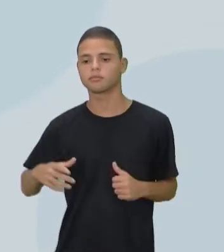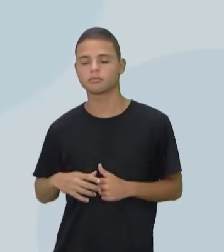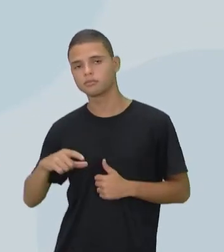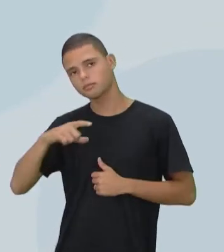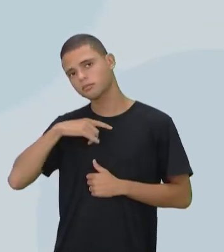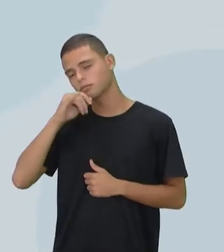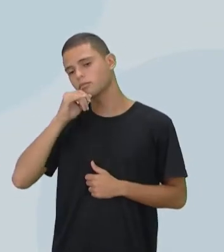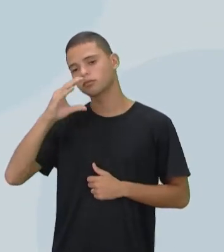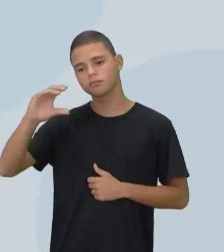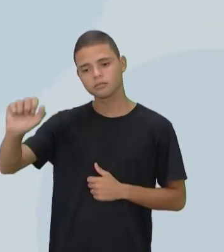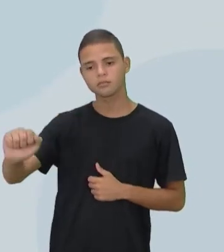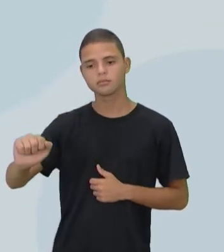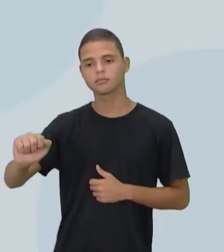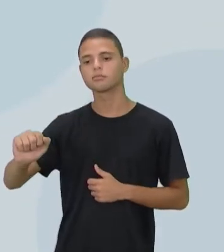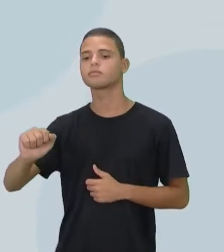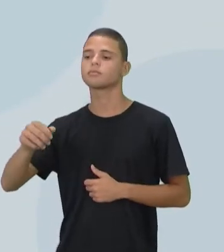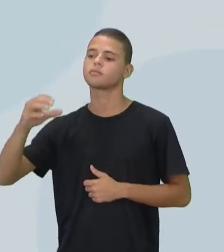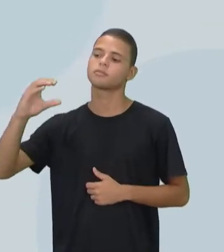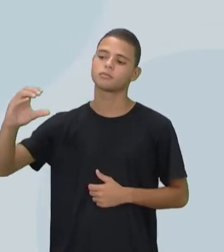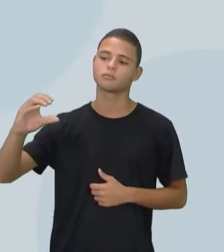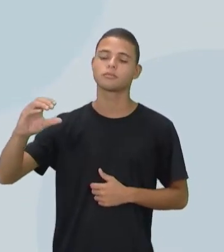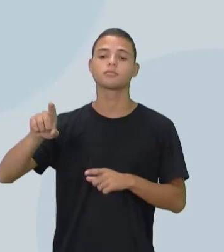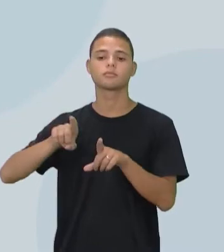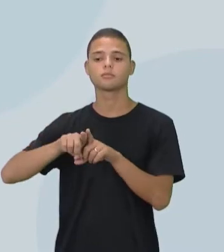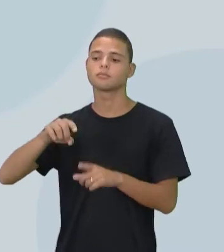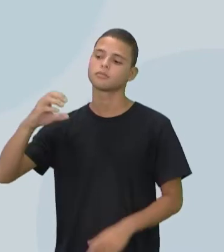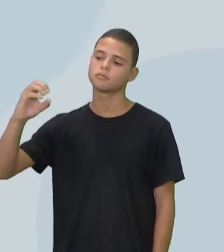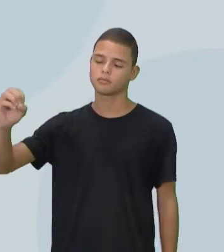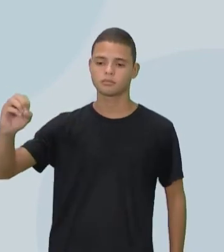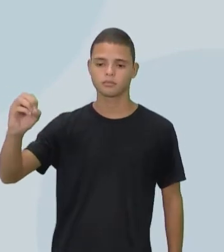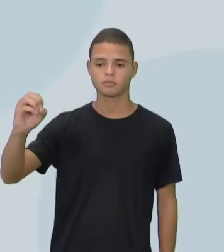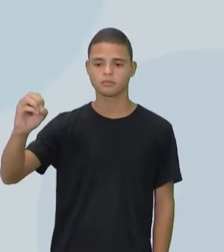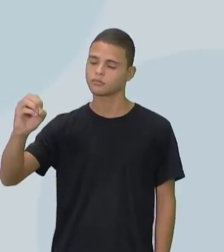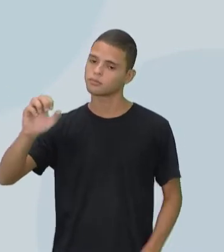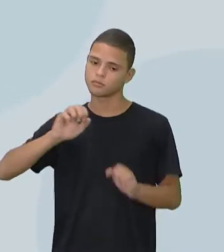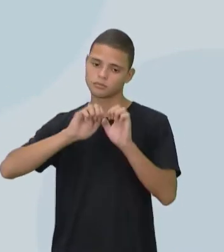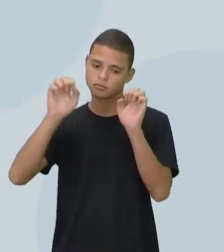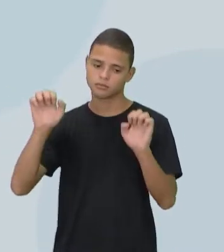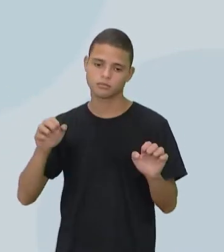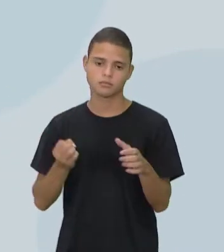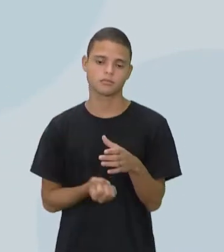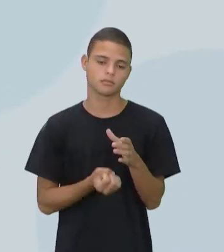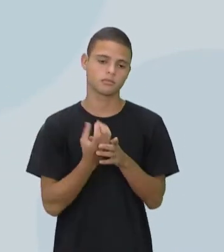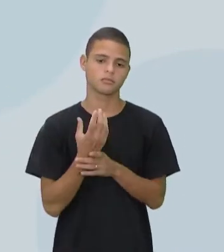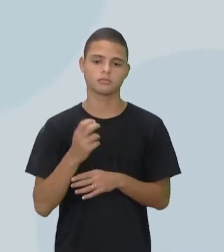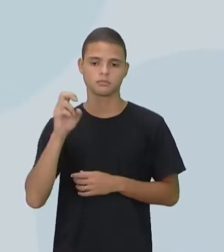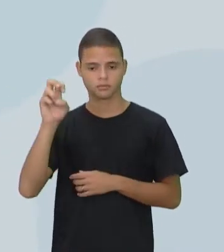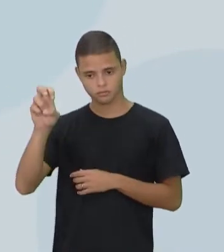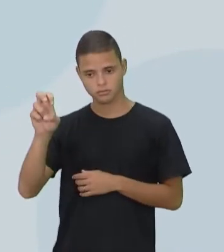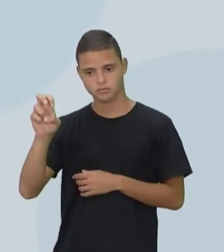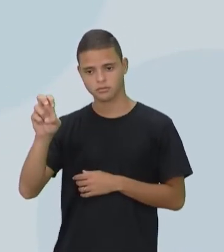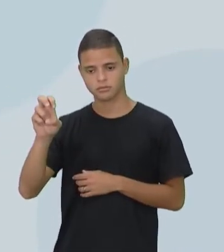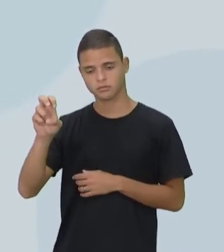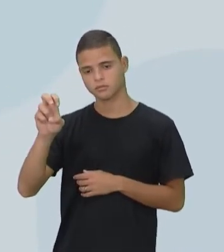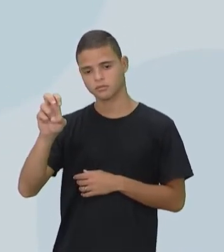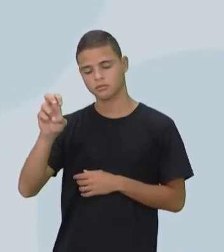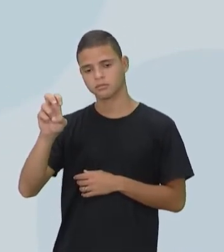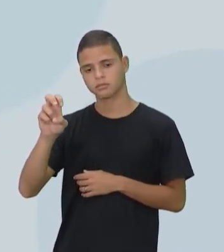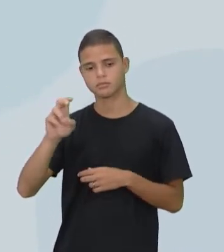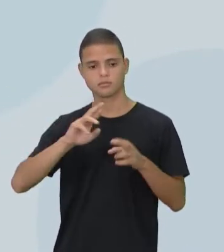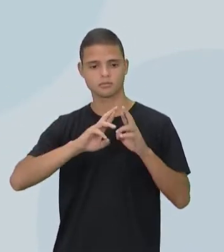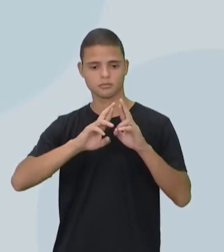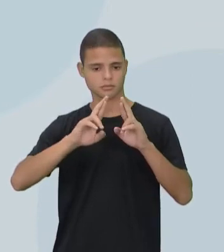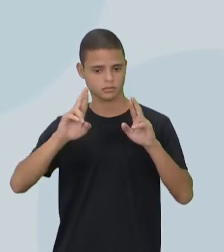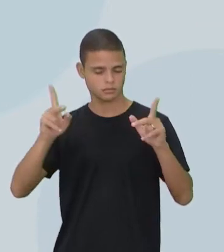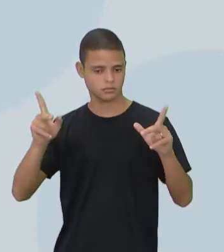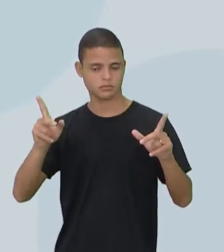cálcio, o carbono, o oxigênio. E a estrutura é formada, né? Ela é constituída de 5 átomos desses diferentes